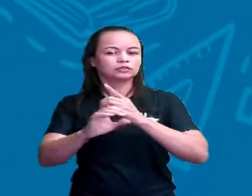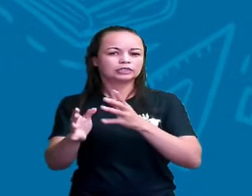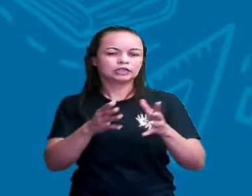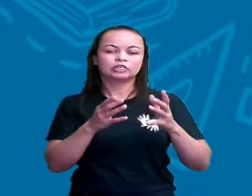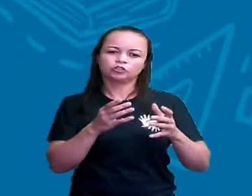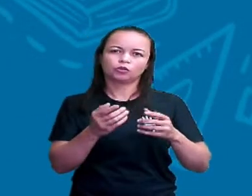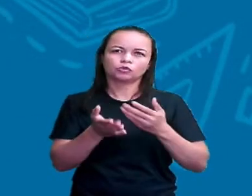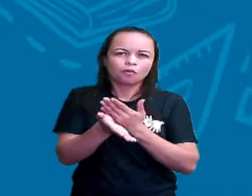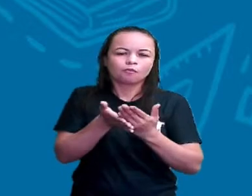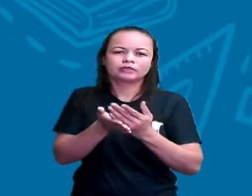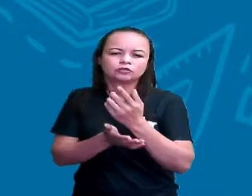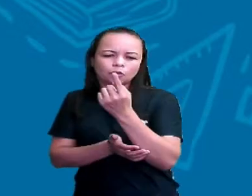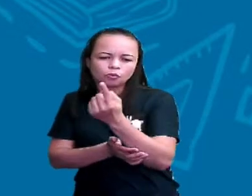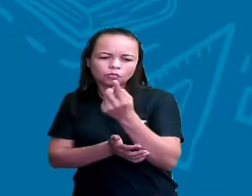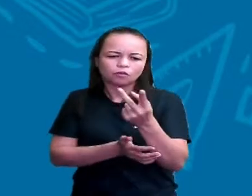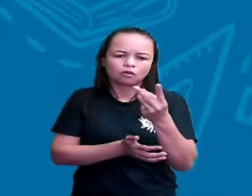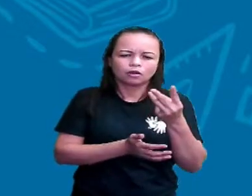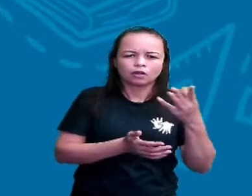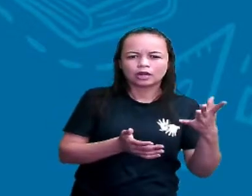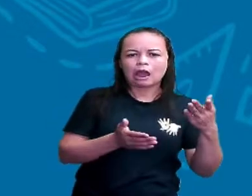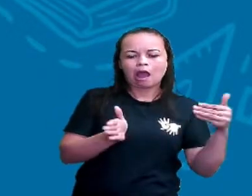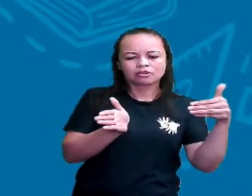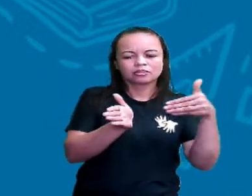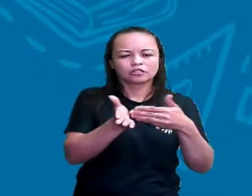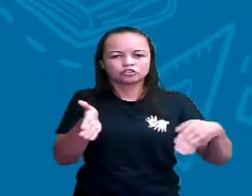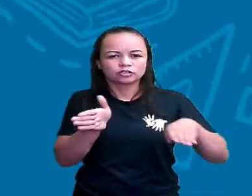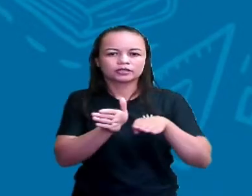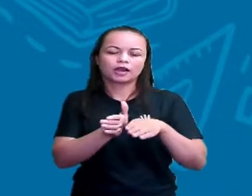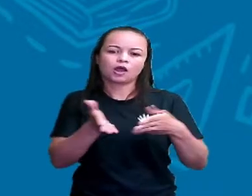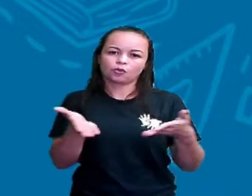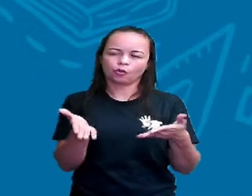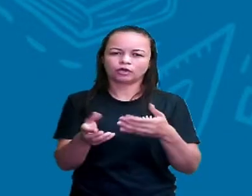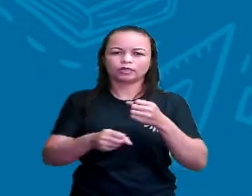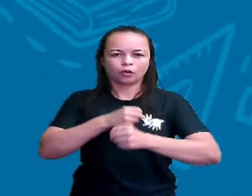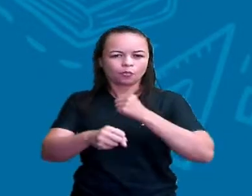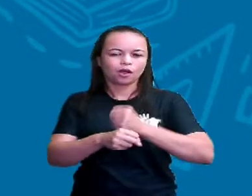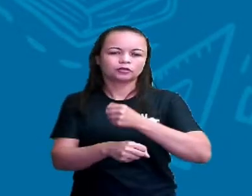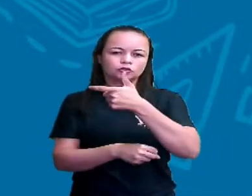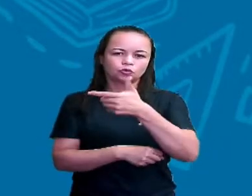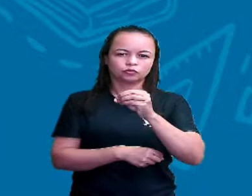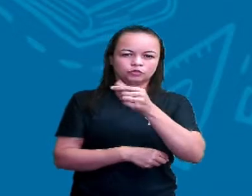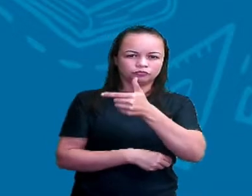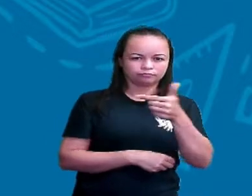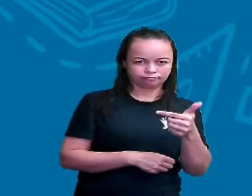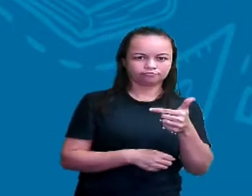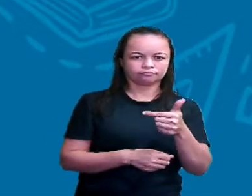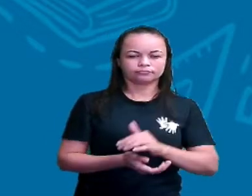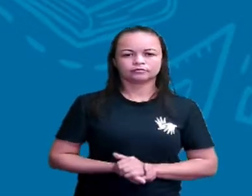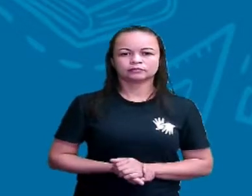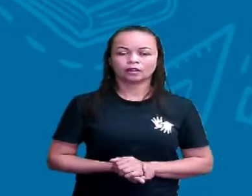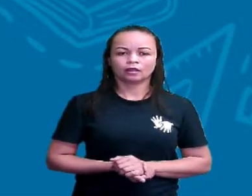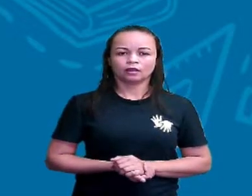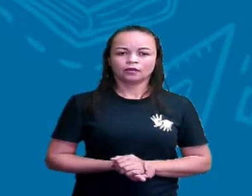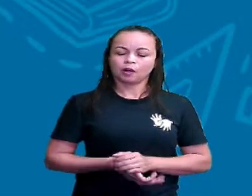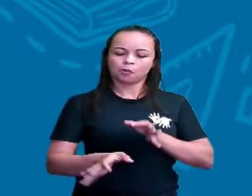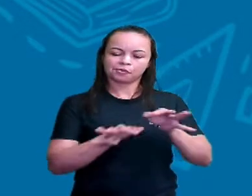estarmos aqui no ano de 2022, certo? Então, e aí para organizar melhor, nós,